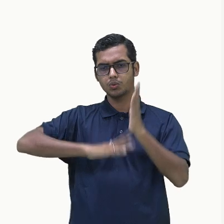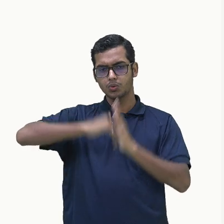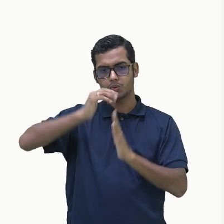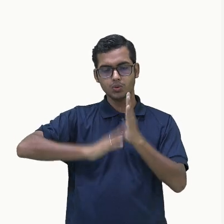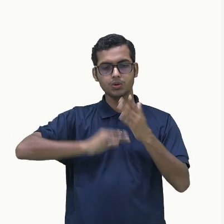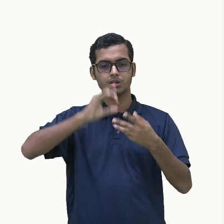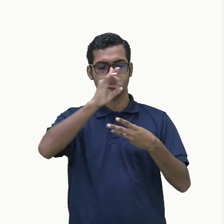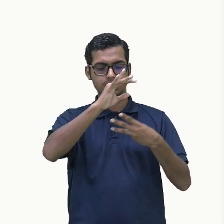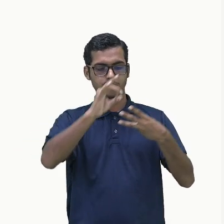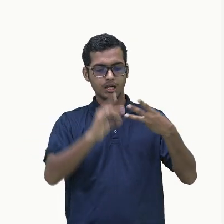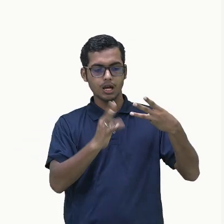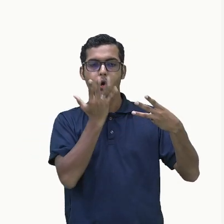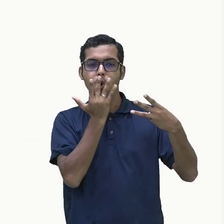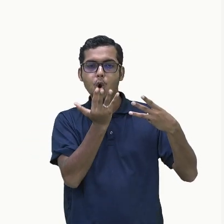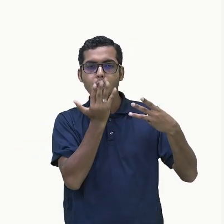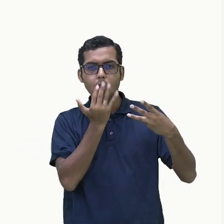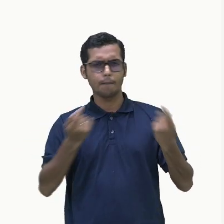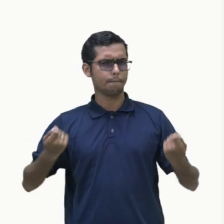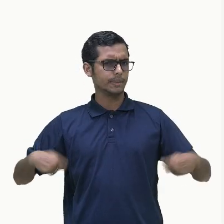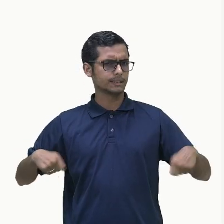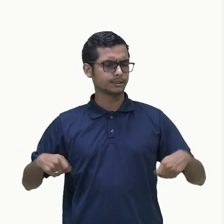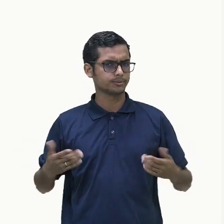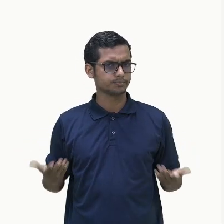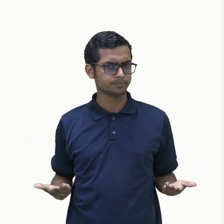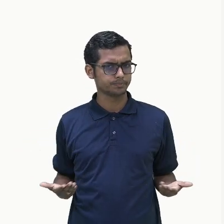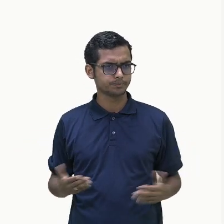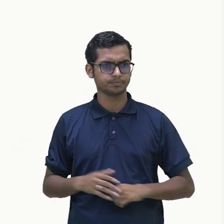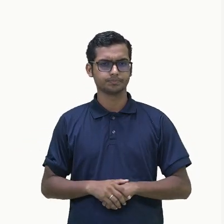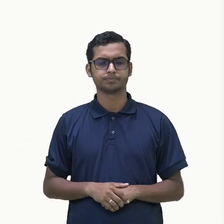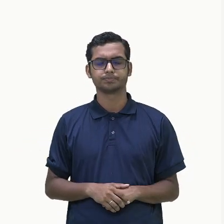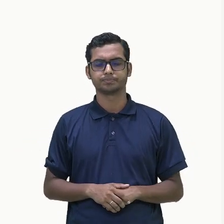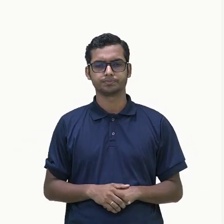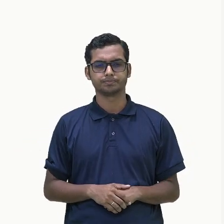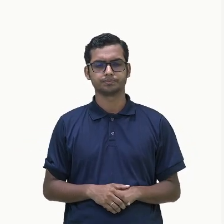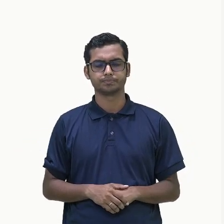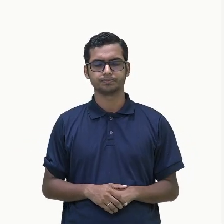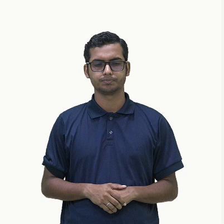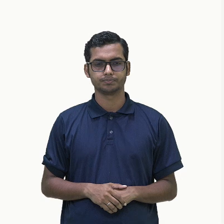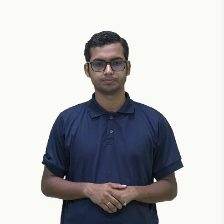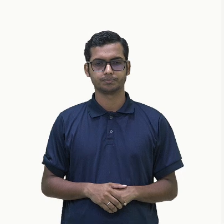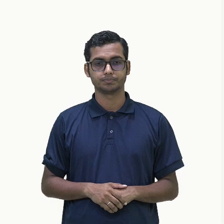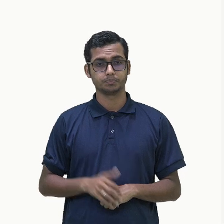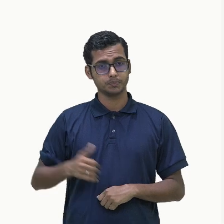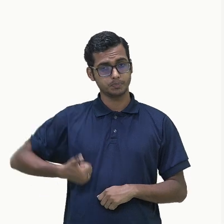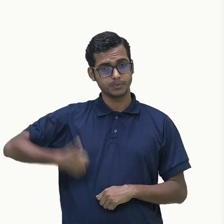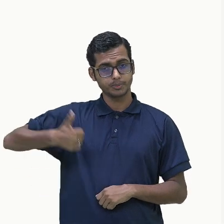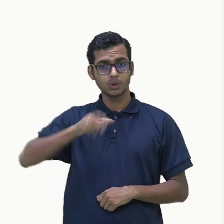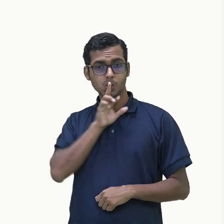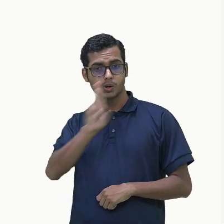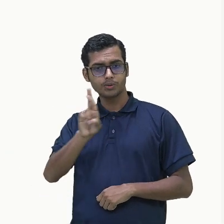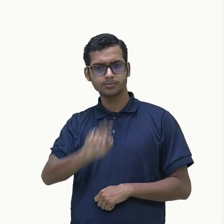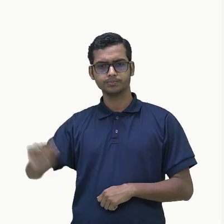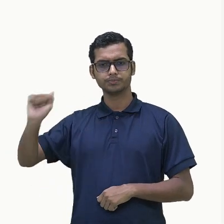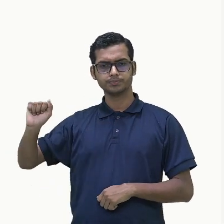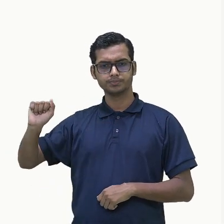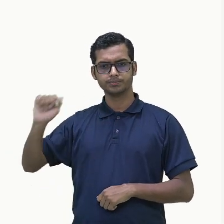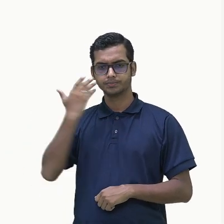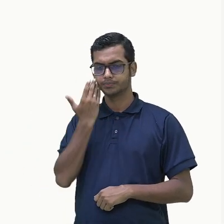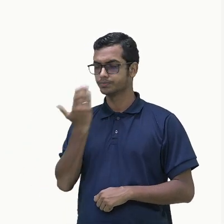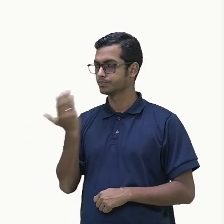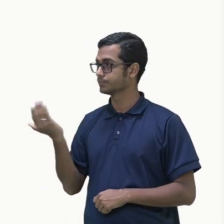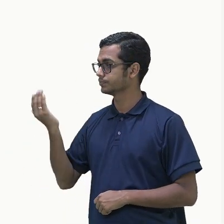Beleza? Então, nós temos letra A e letra B. Então, vamos pensar primeiro na letra A.